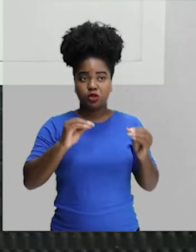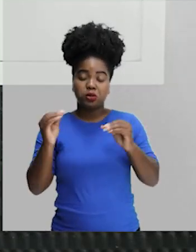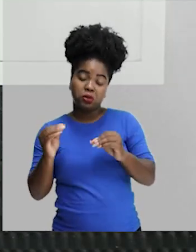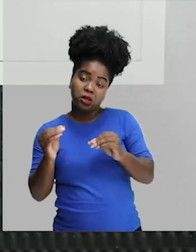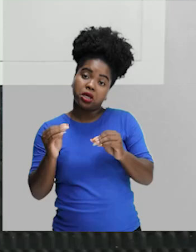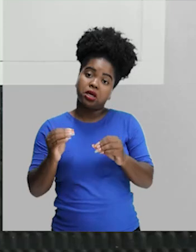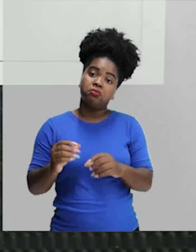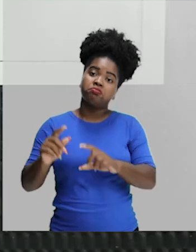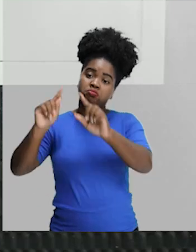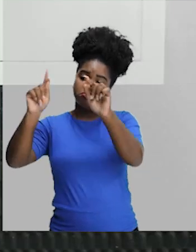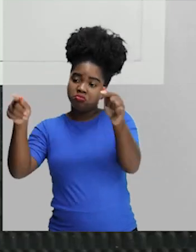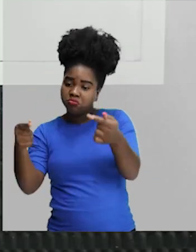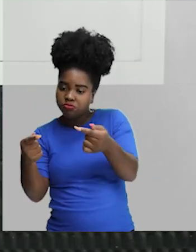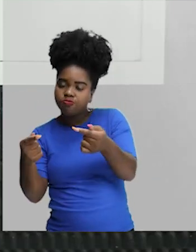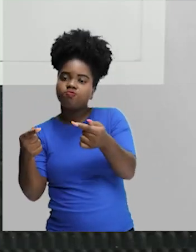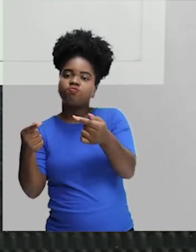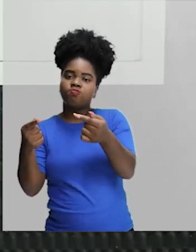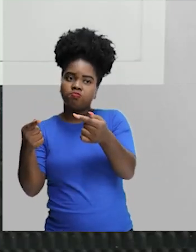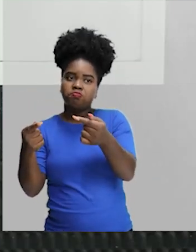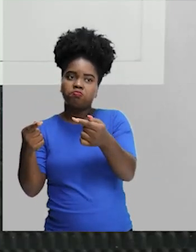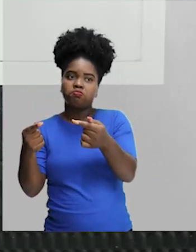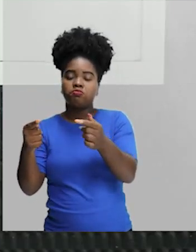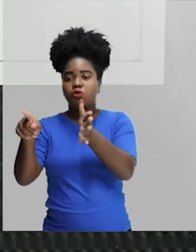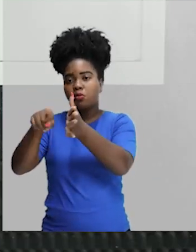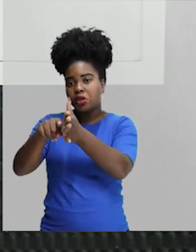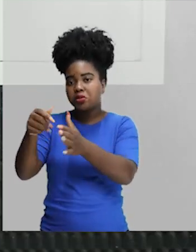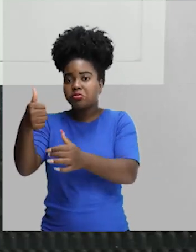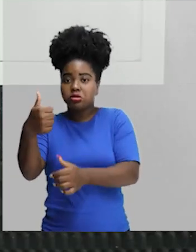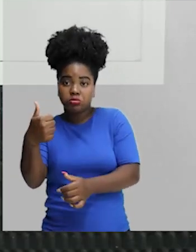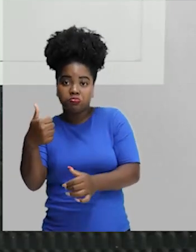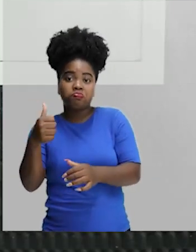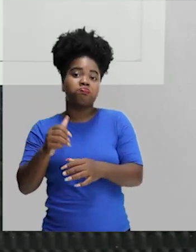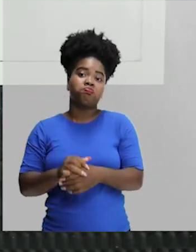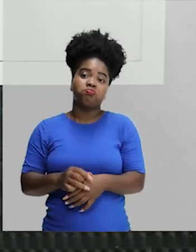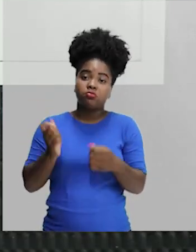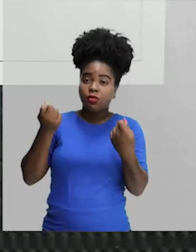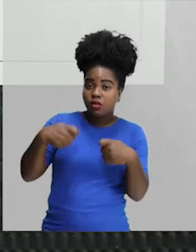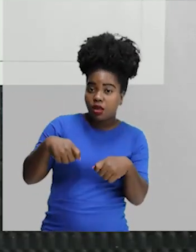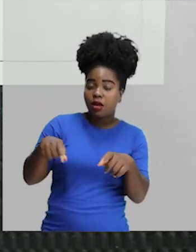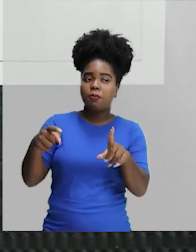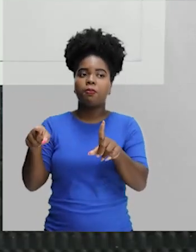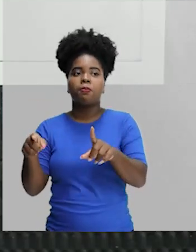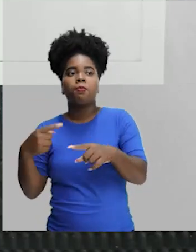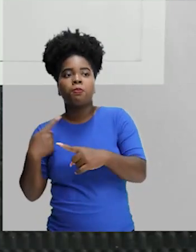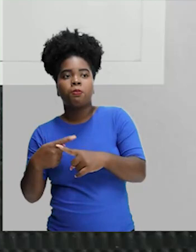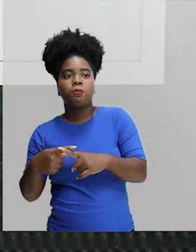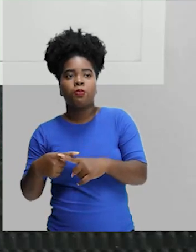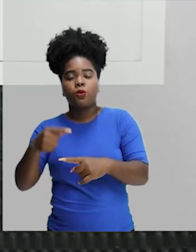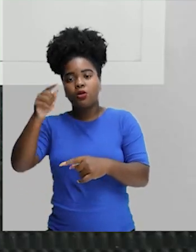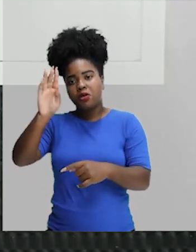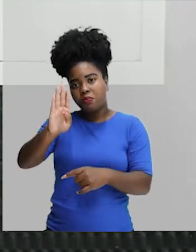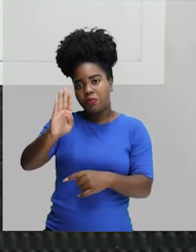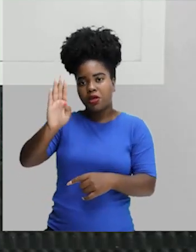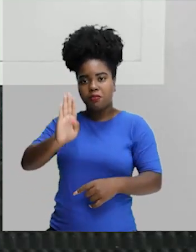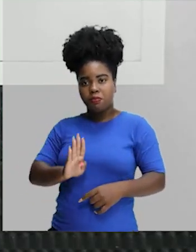adição, posso multiplicar essa equação por menos 1, porque eu vou cancelar o B, fica menos B com mais